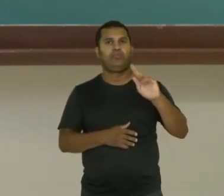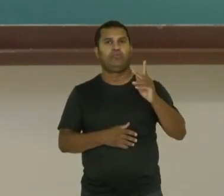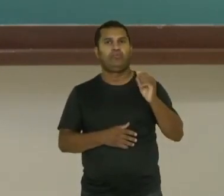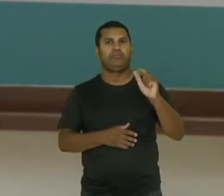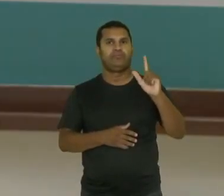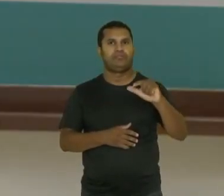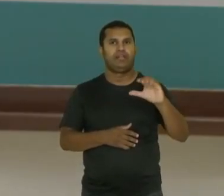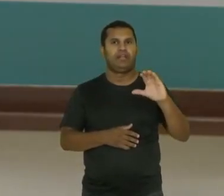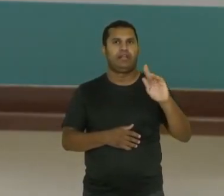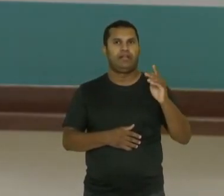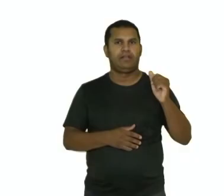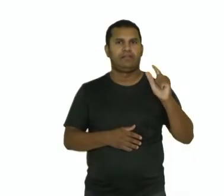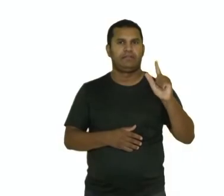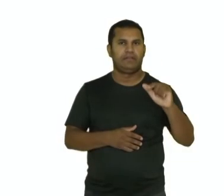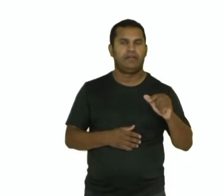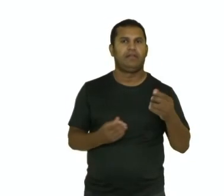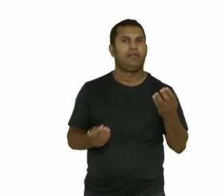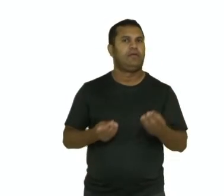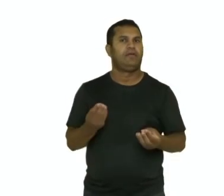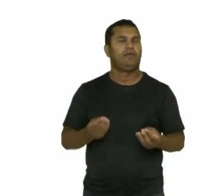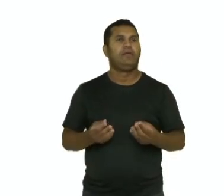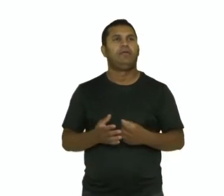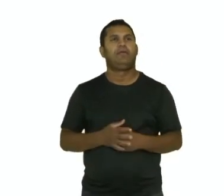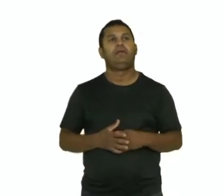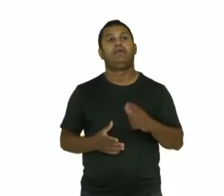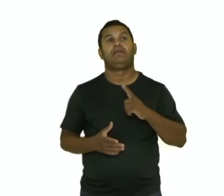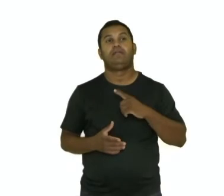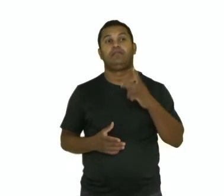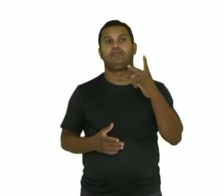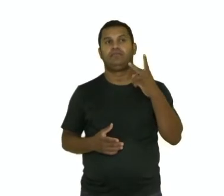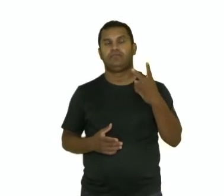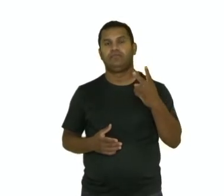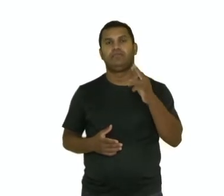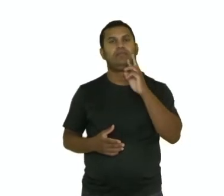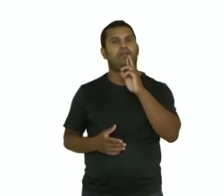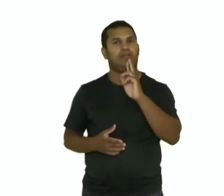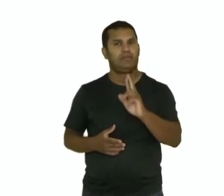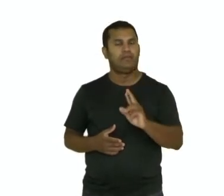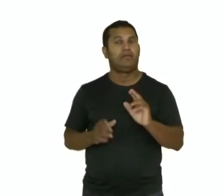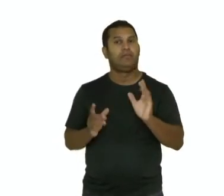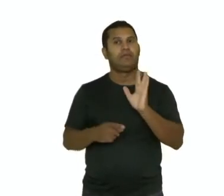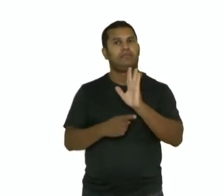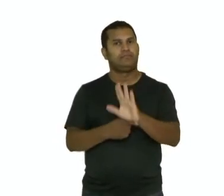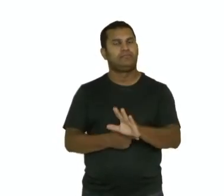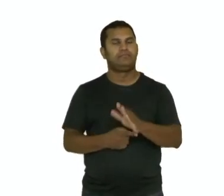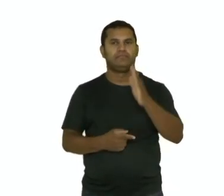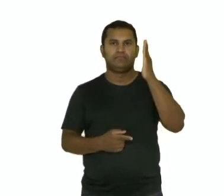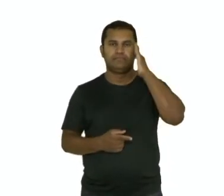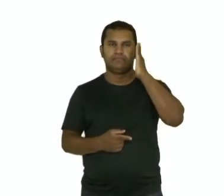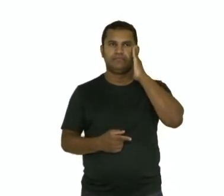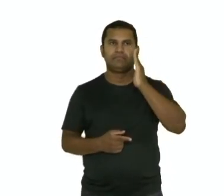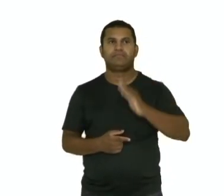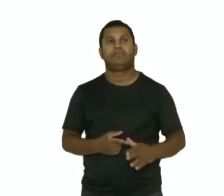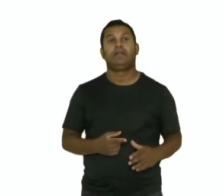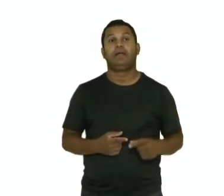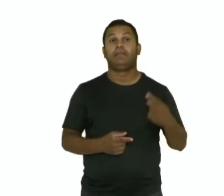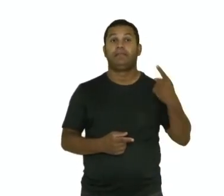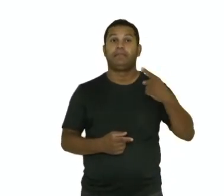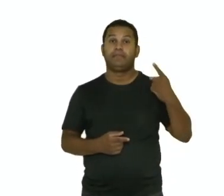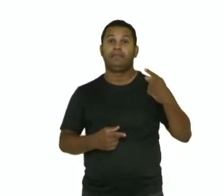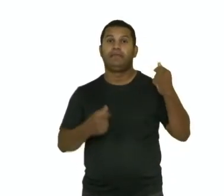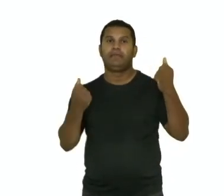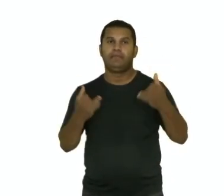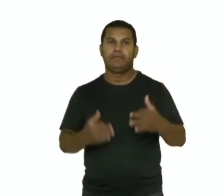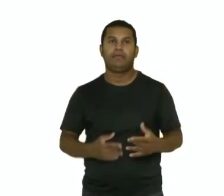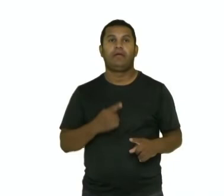eu trouxe para vocês, né, alguma sugestão de resposta. Quais são as explicações? Então, uma das explicações seria por